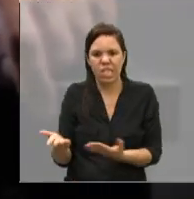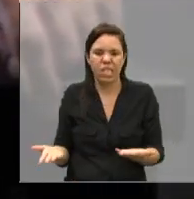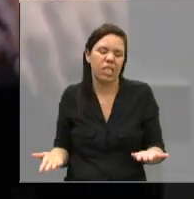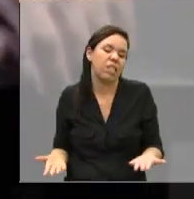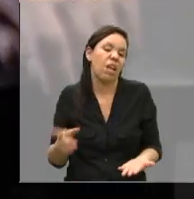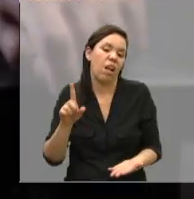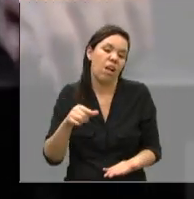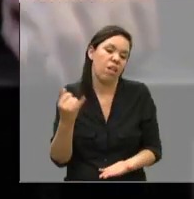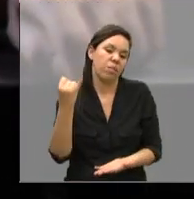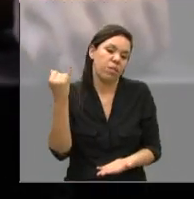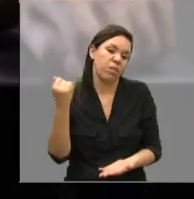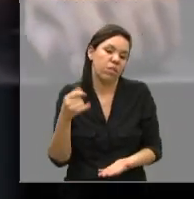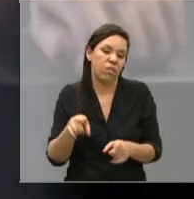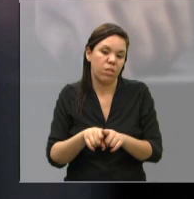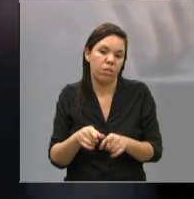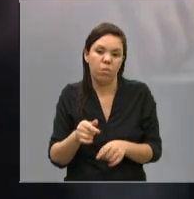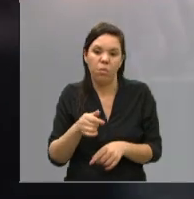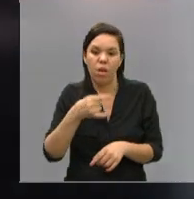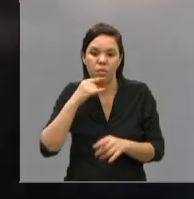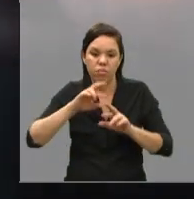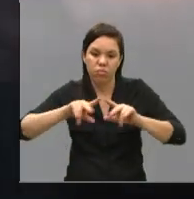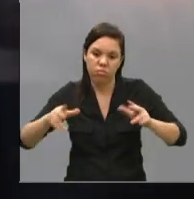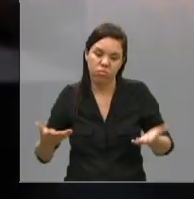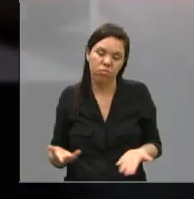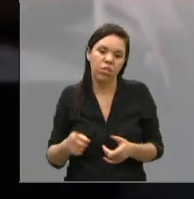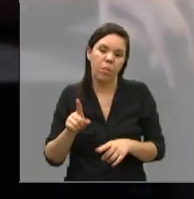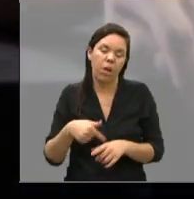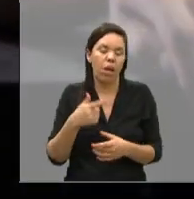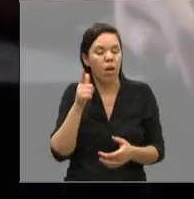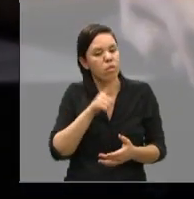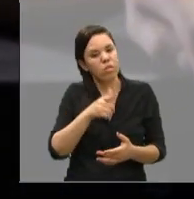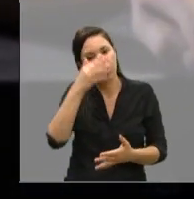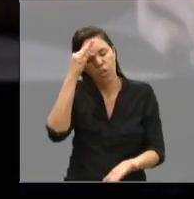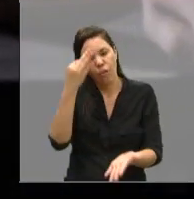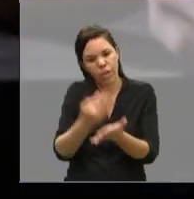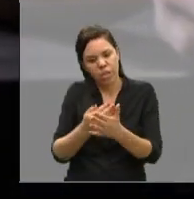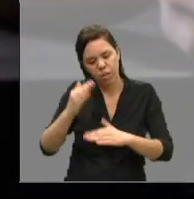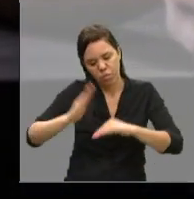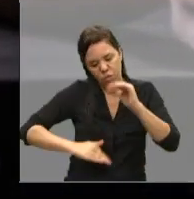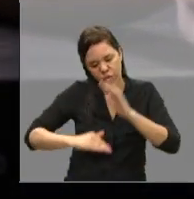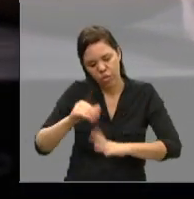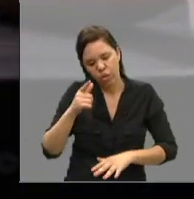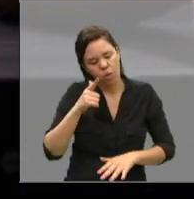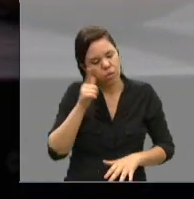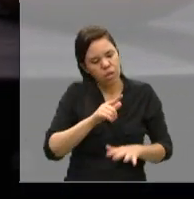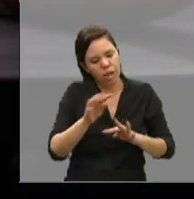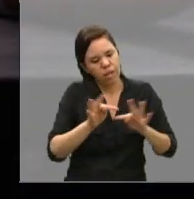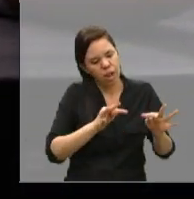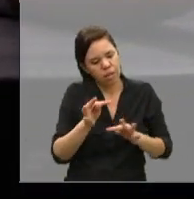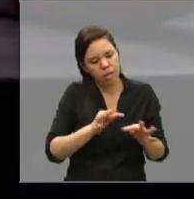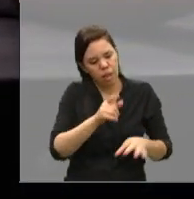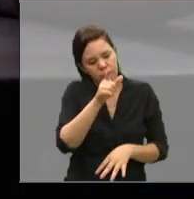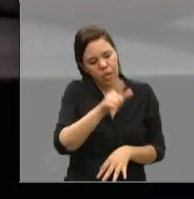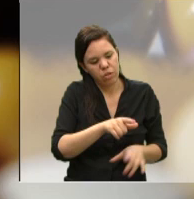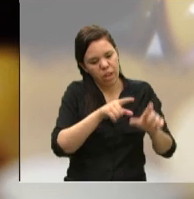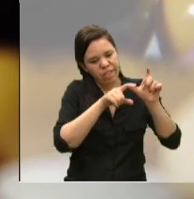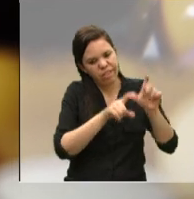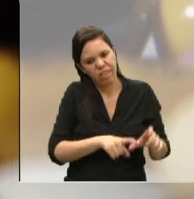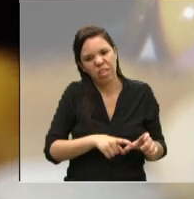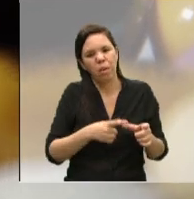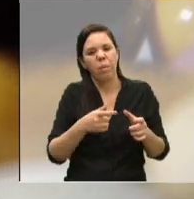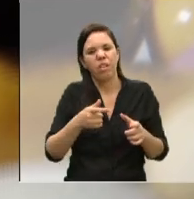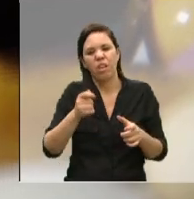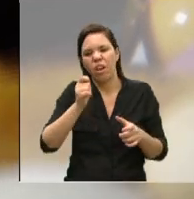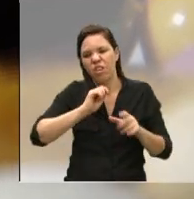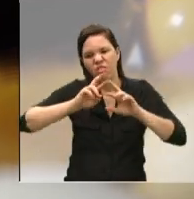mas é importante que você conseguir a confiança enquanto profissional para que você consiga tratar a dependência química, né,